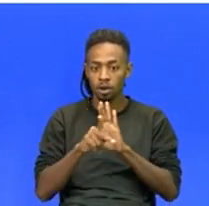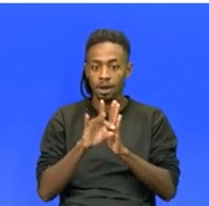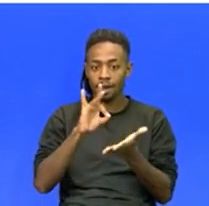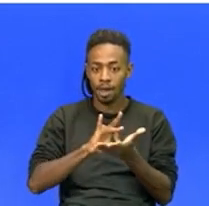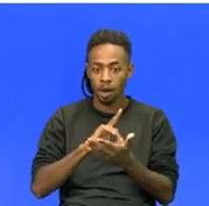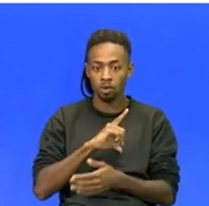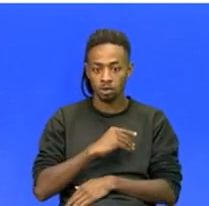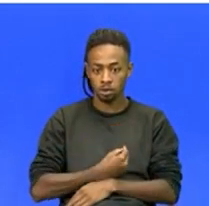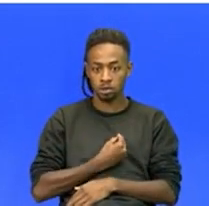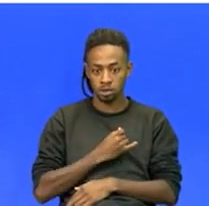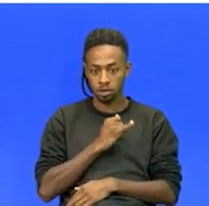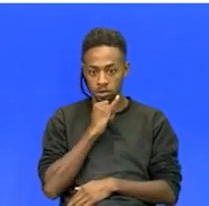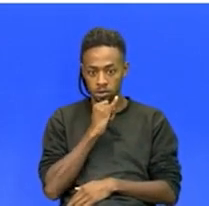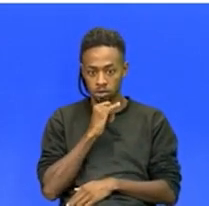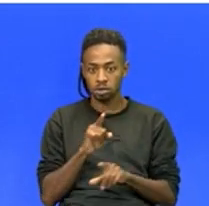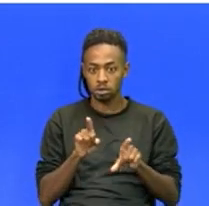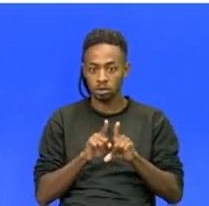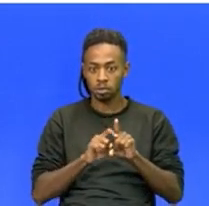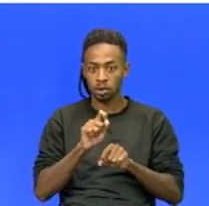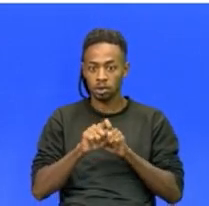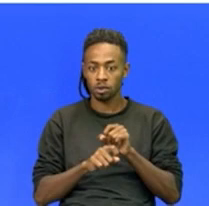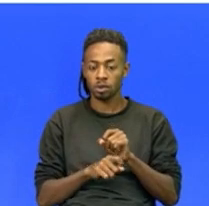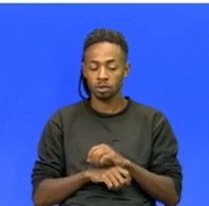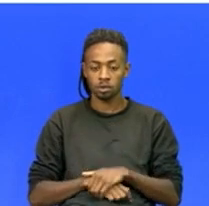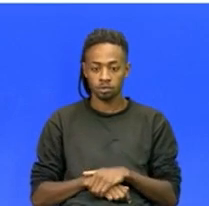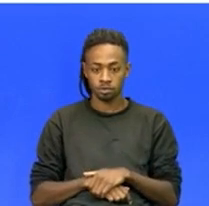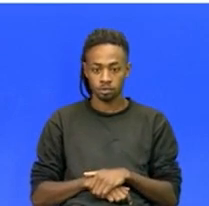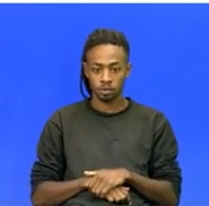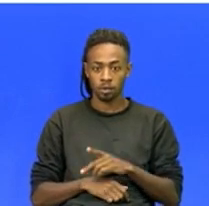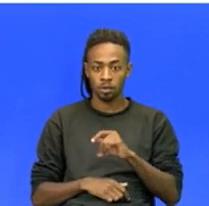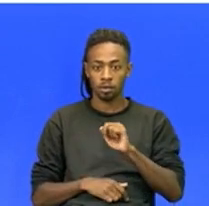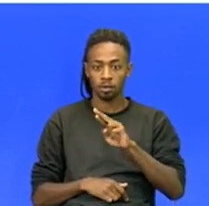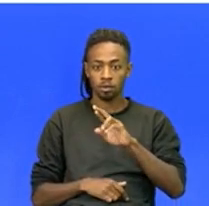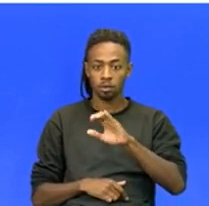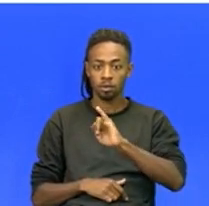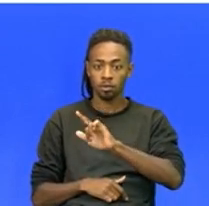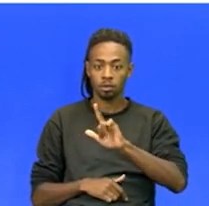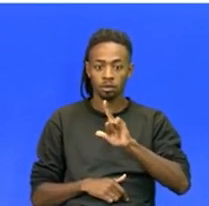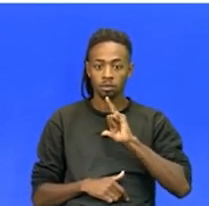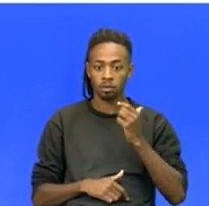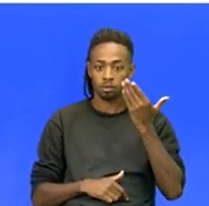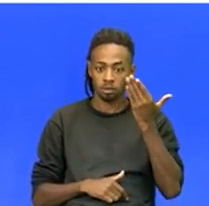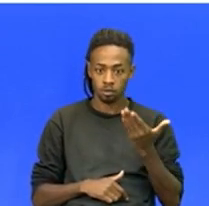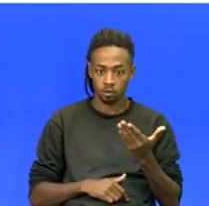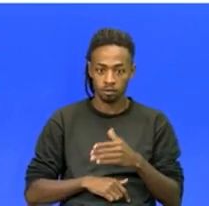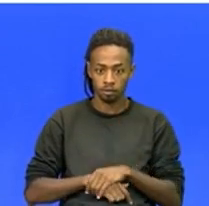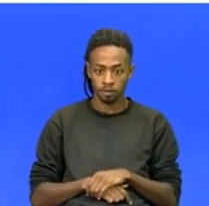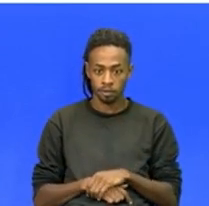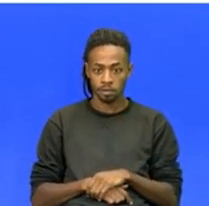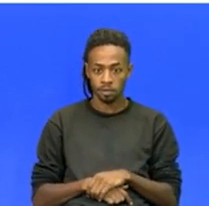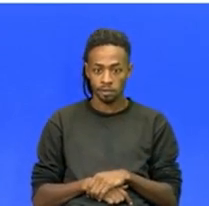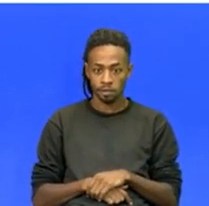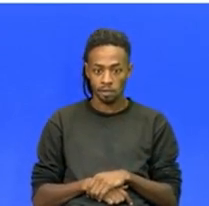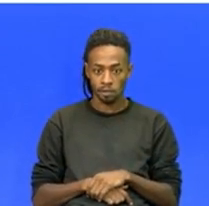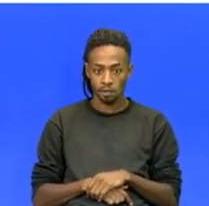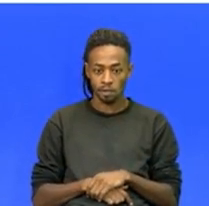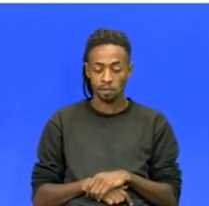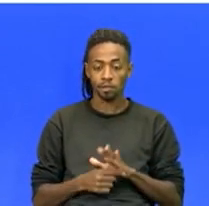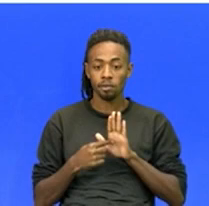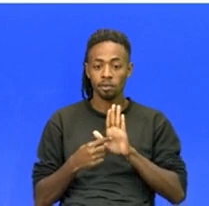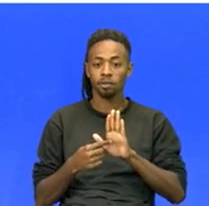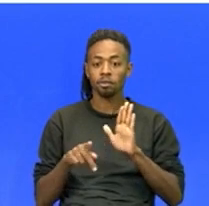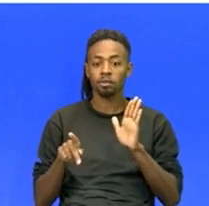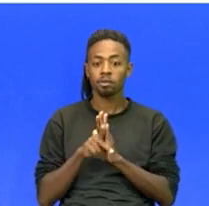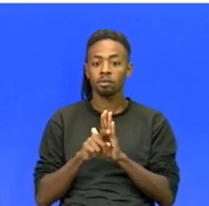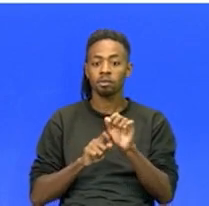que existem derivadas parciais nesses pontos. Então, aqui a derivada parcial tem aplicação, tá? Então, esses mínimos são indicados